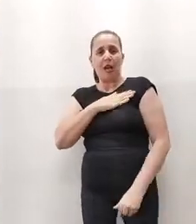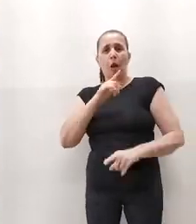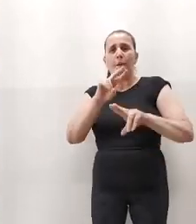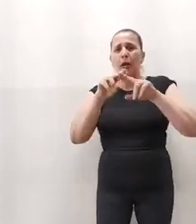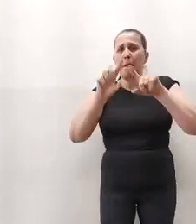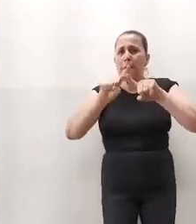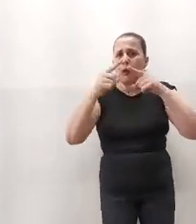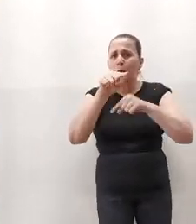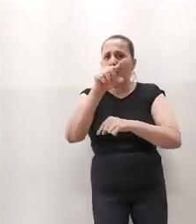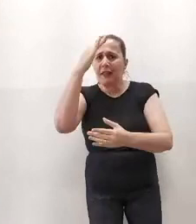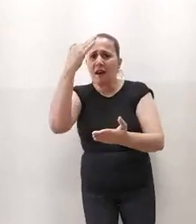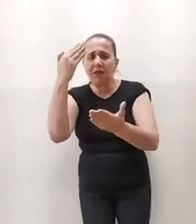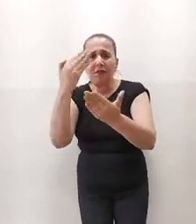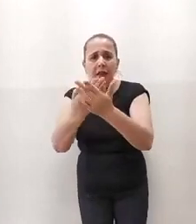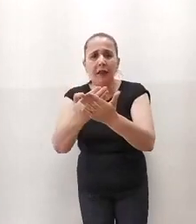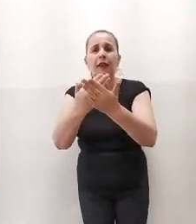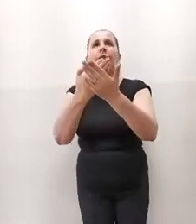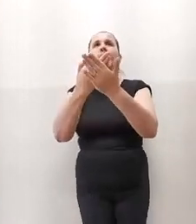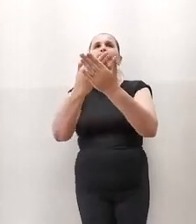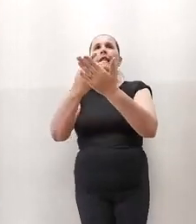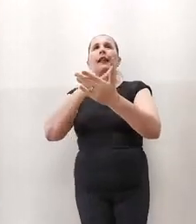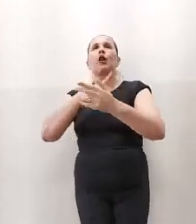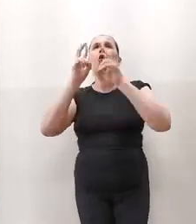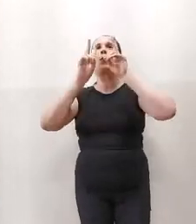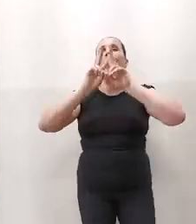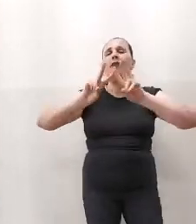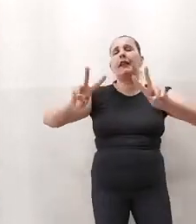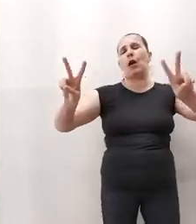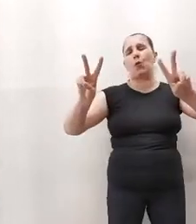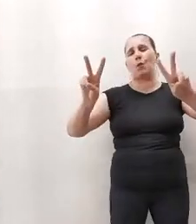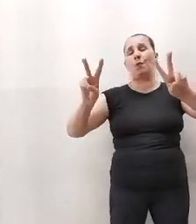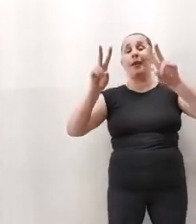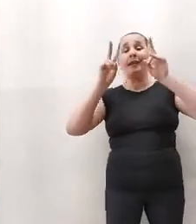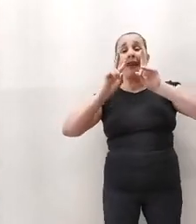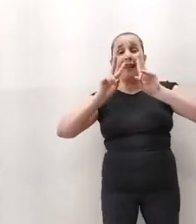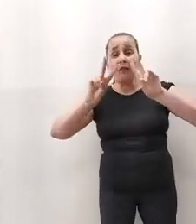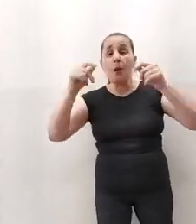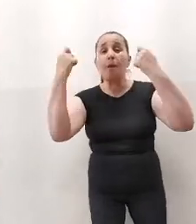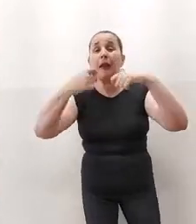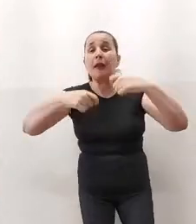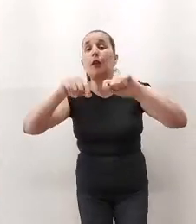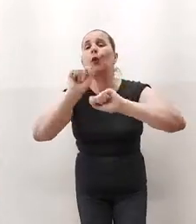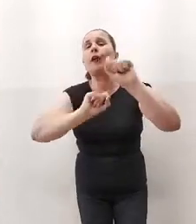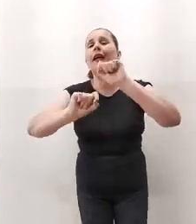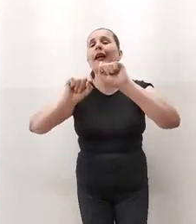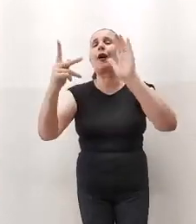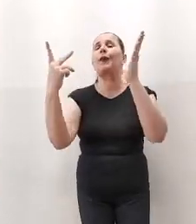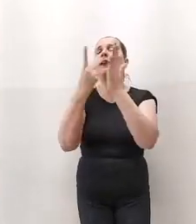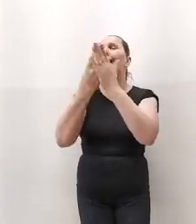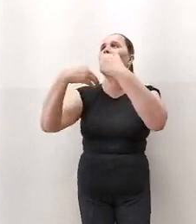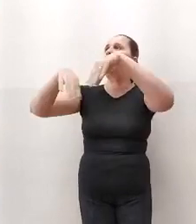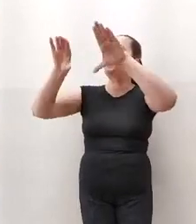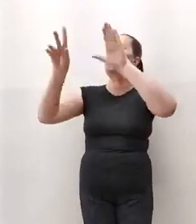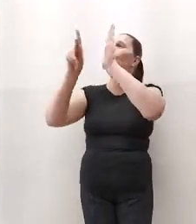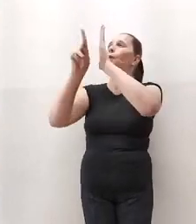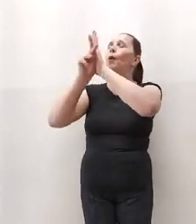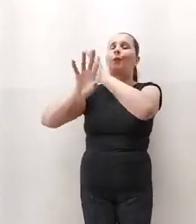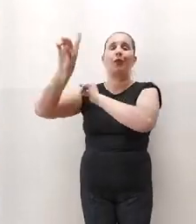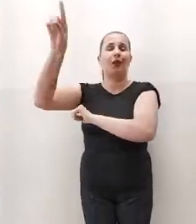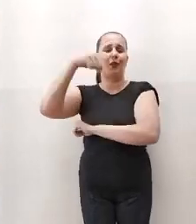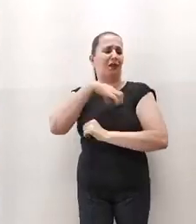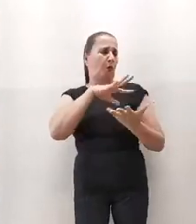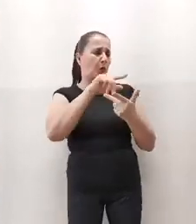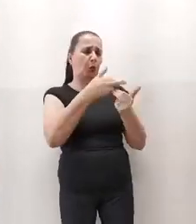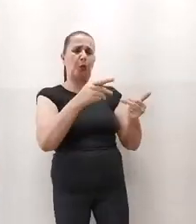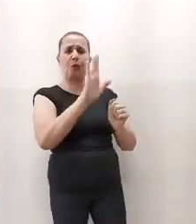que você acredita veio de uma visão, e essa visão precisa vir do trono de Deus. Ela não pode vir do